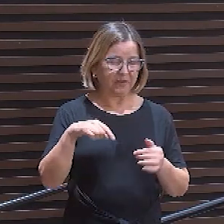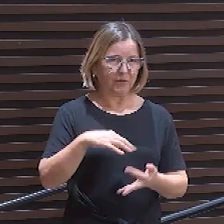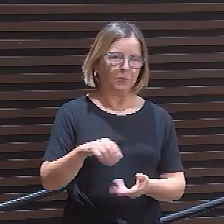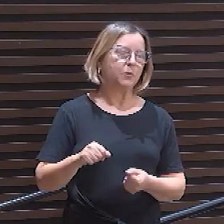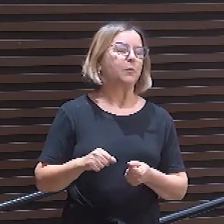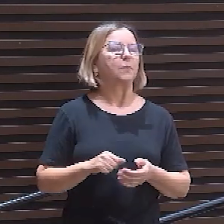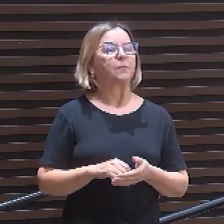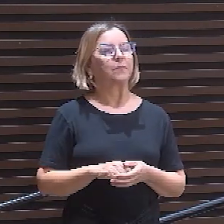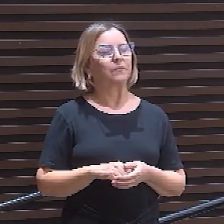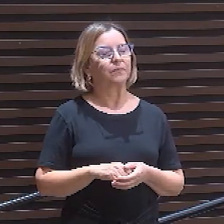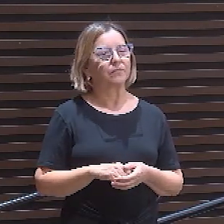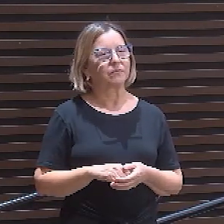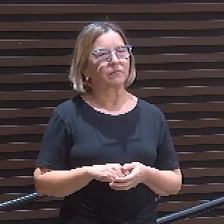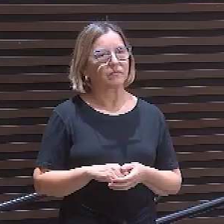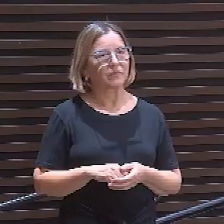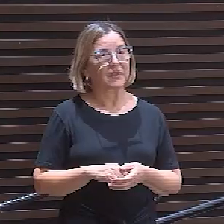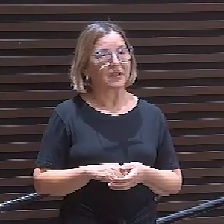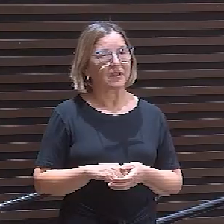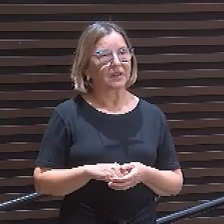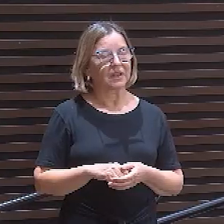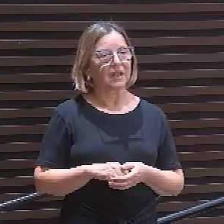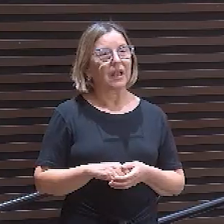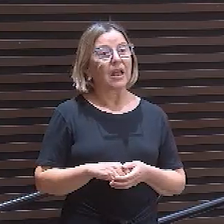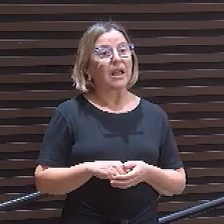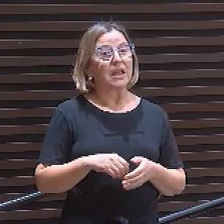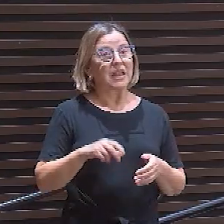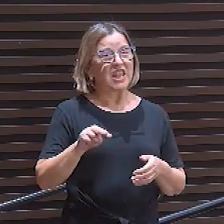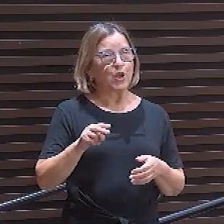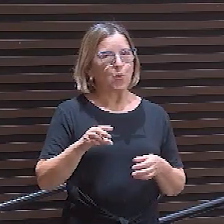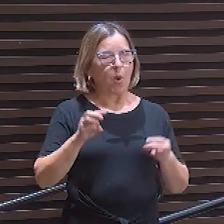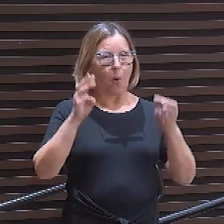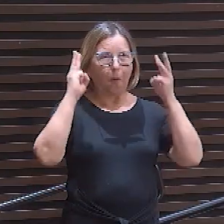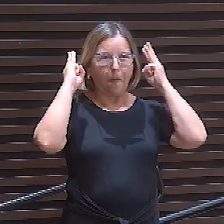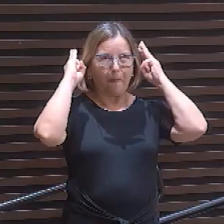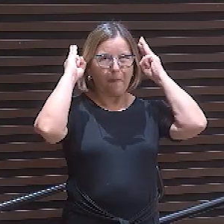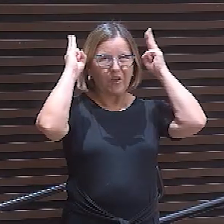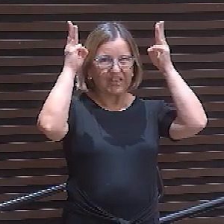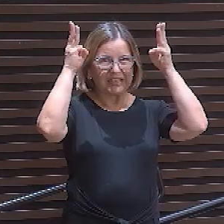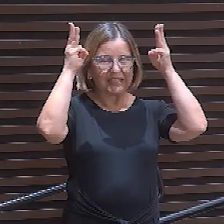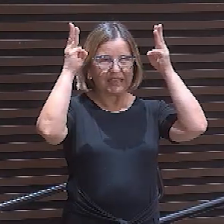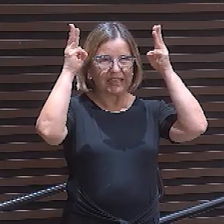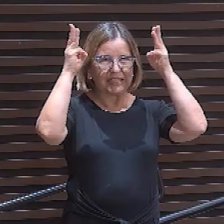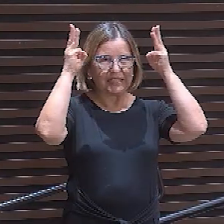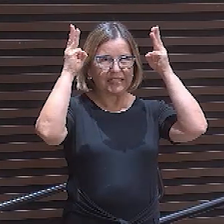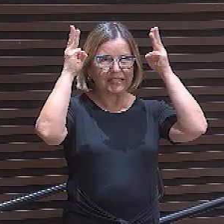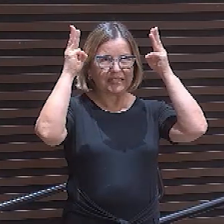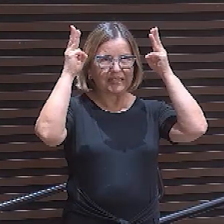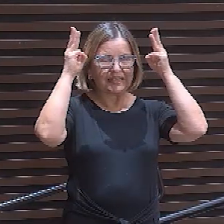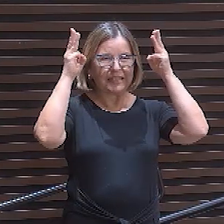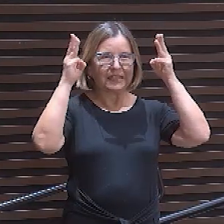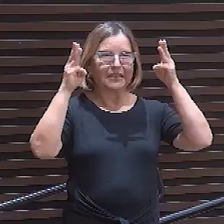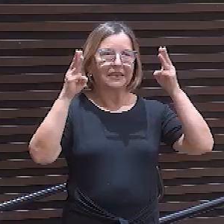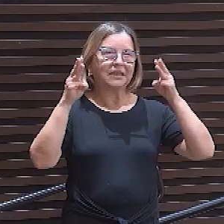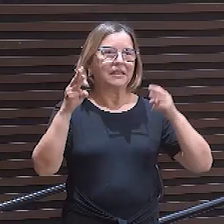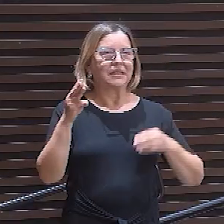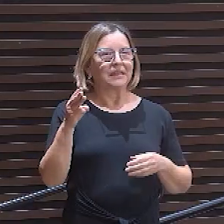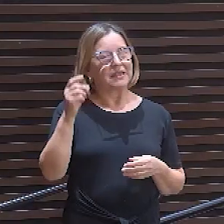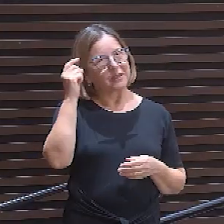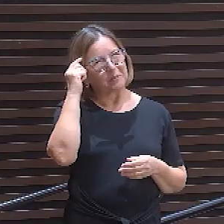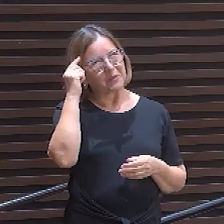Isso aqui está sendo oferecido para você. Sim, mas eu tenho algo muito mais precioso. Eu não